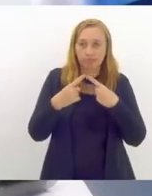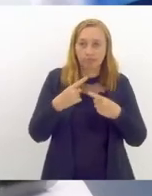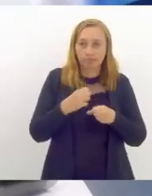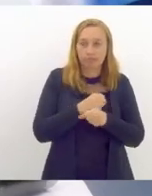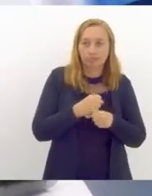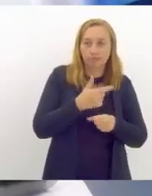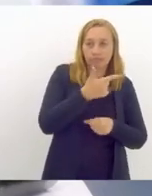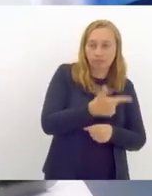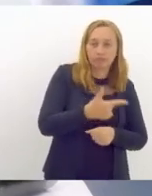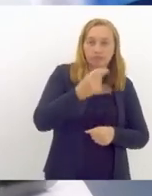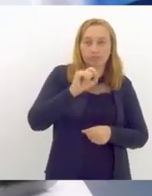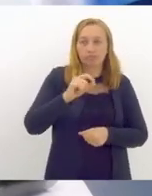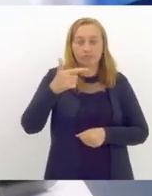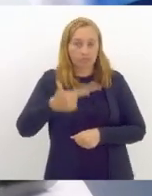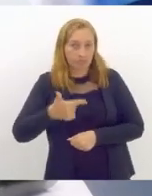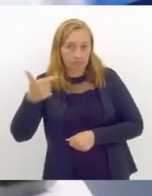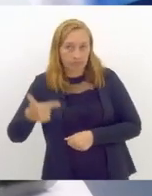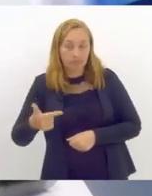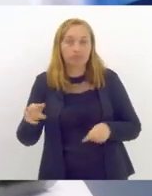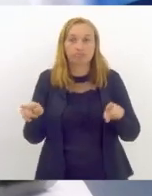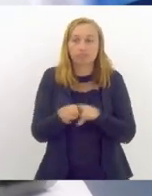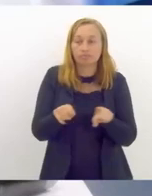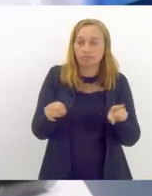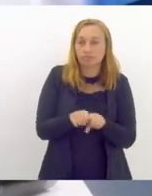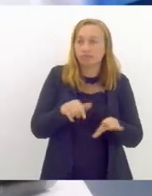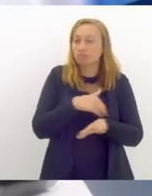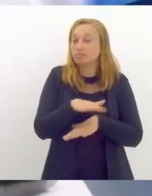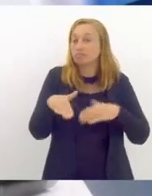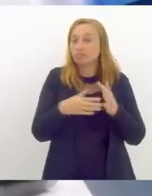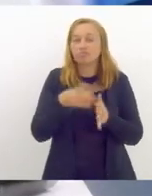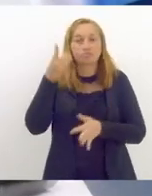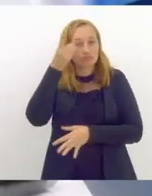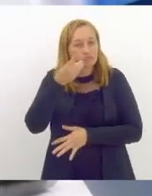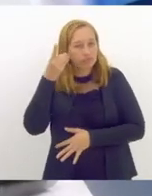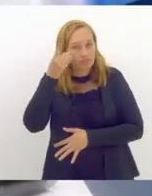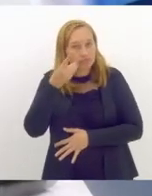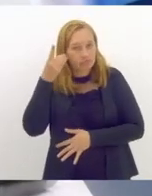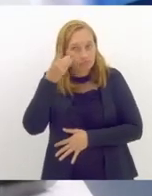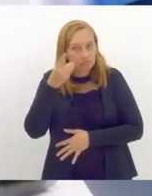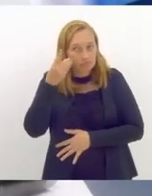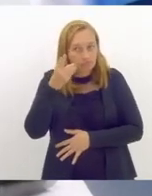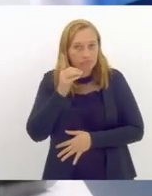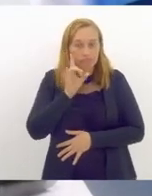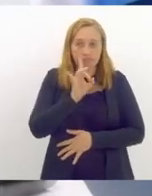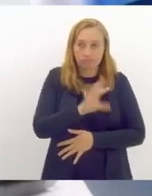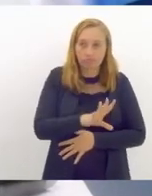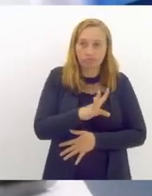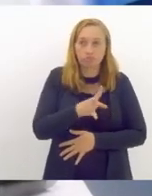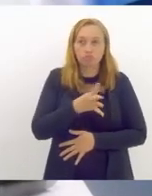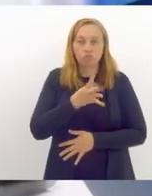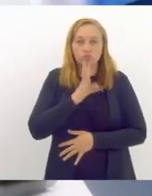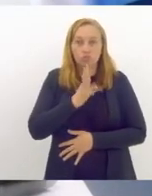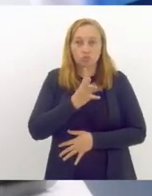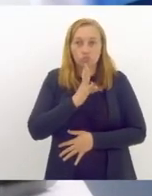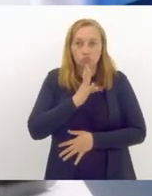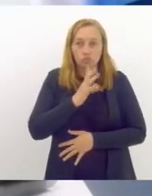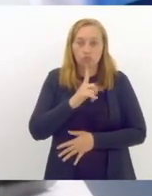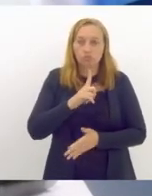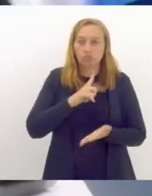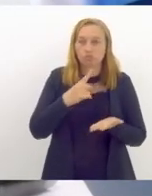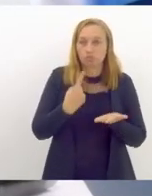2022 também todos os deputados só tomaram conhecimento do